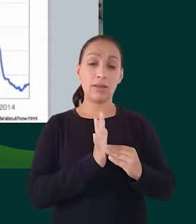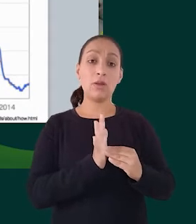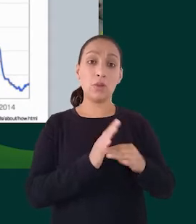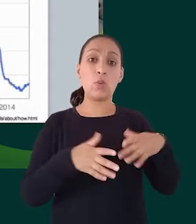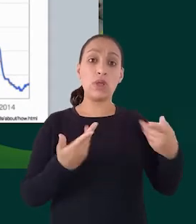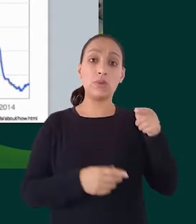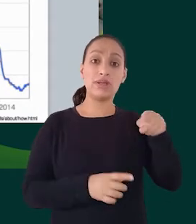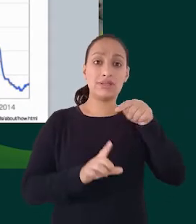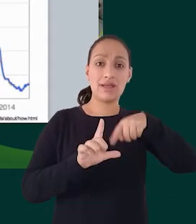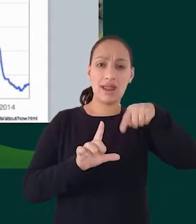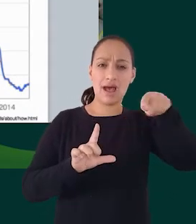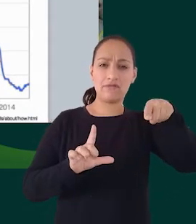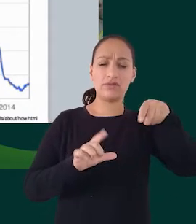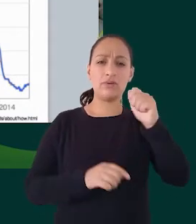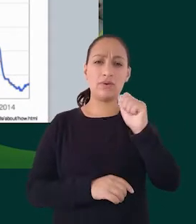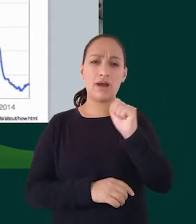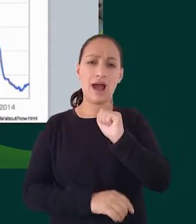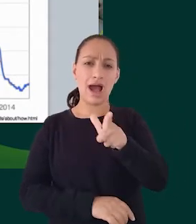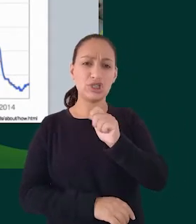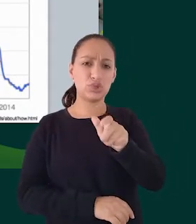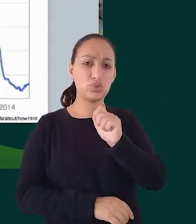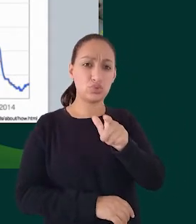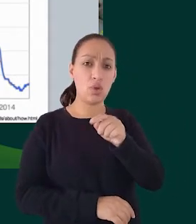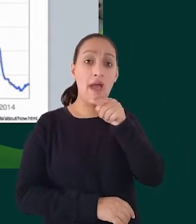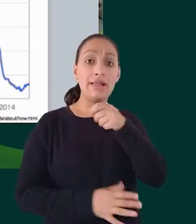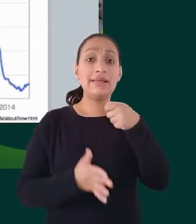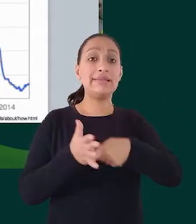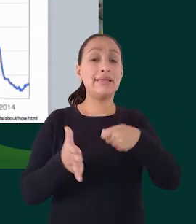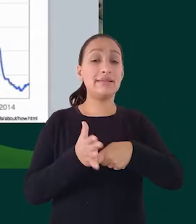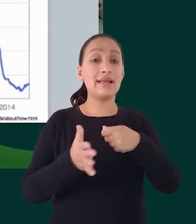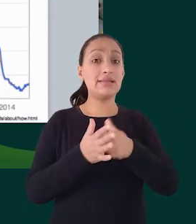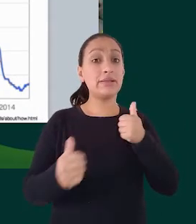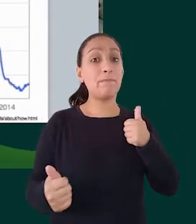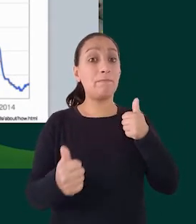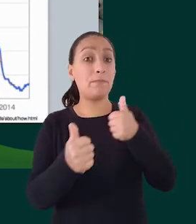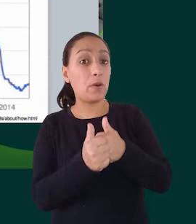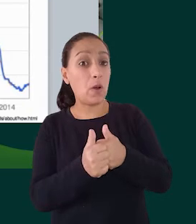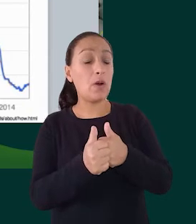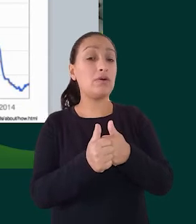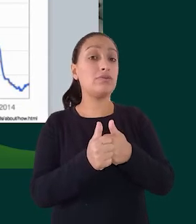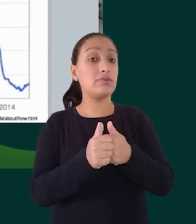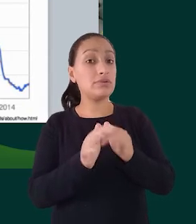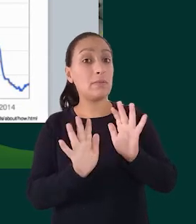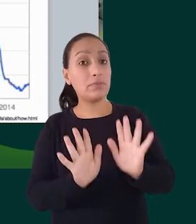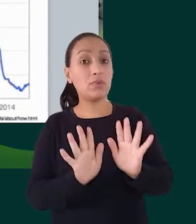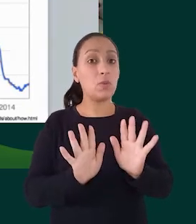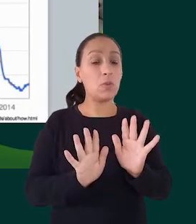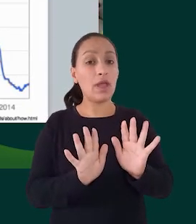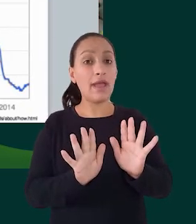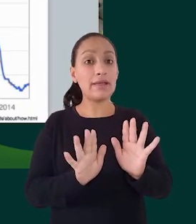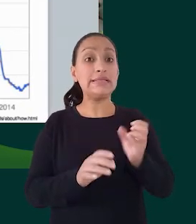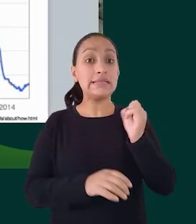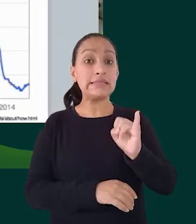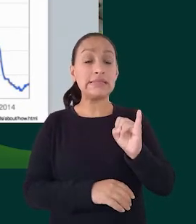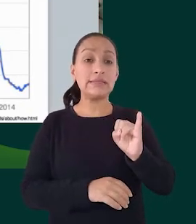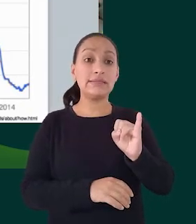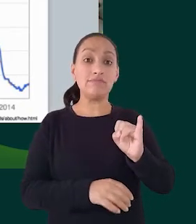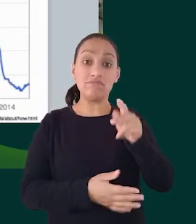para que esse gráfico em azul ali tentasse ser o mais próximo possível dos casos